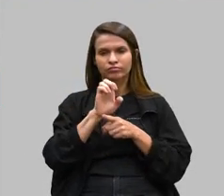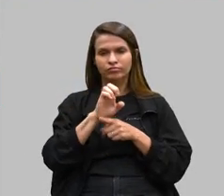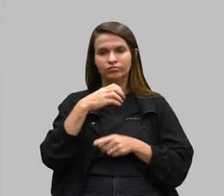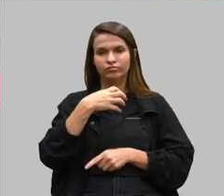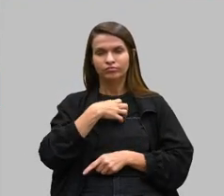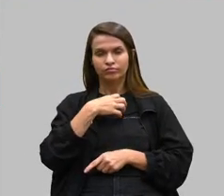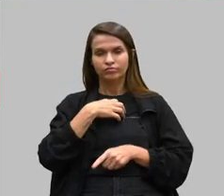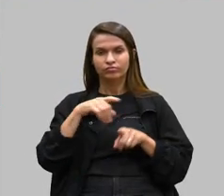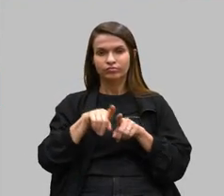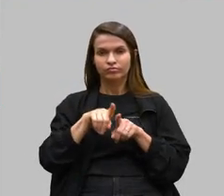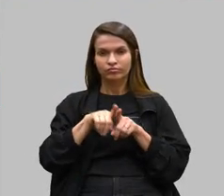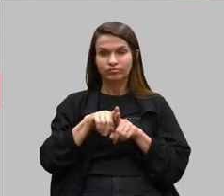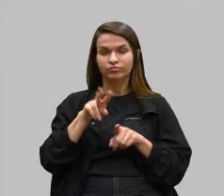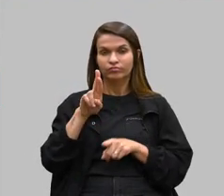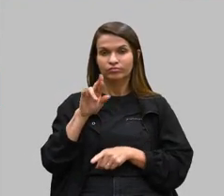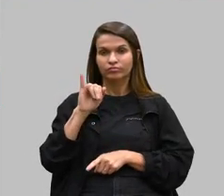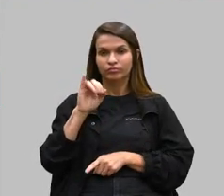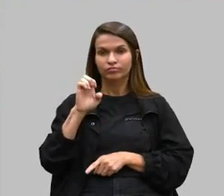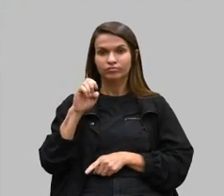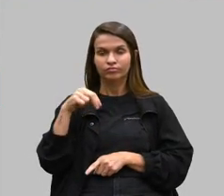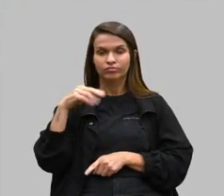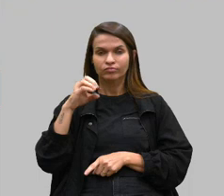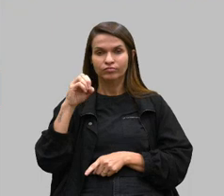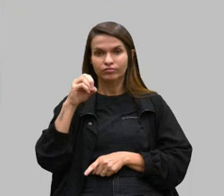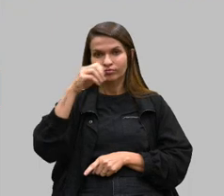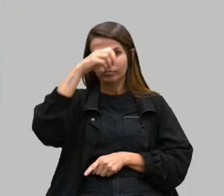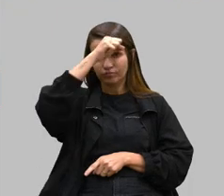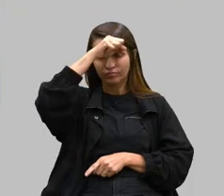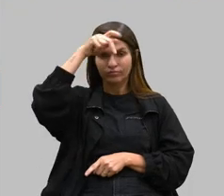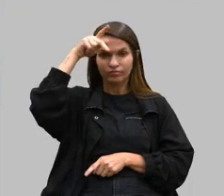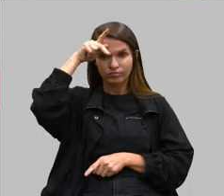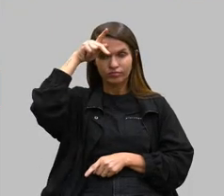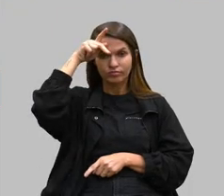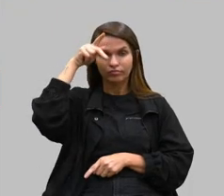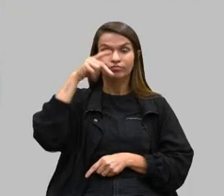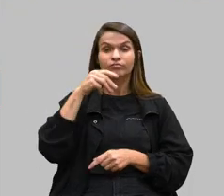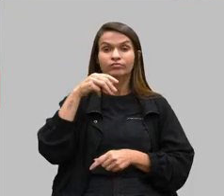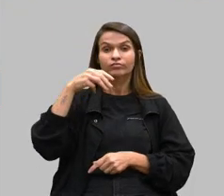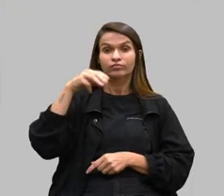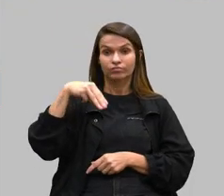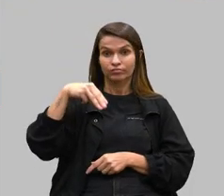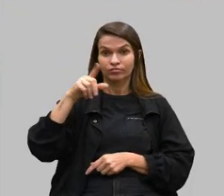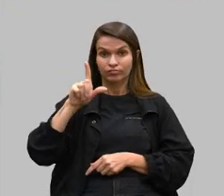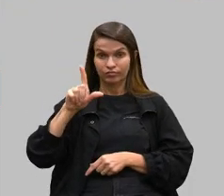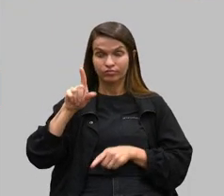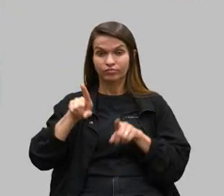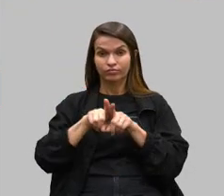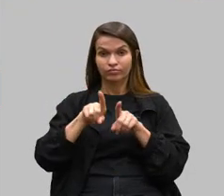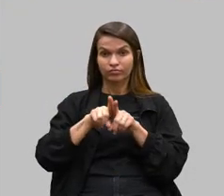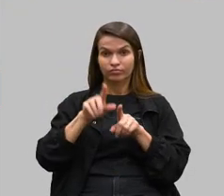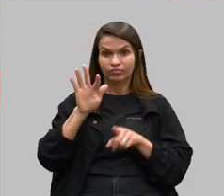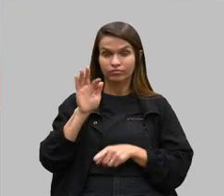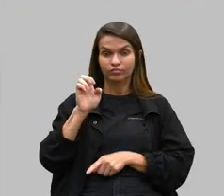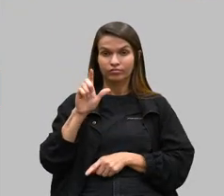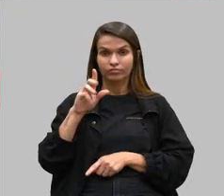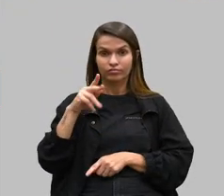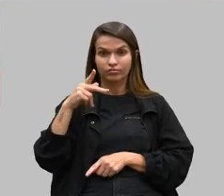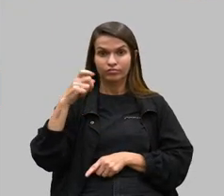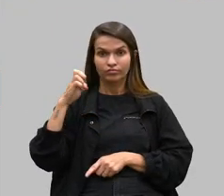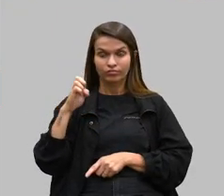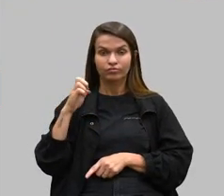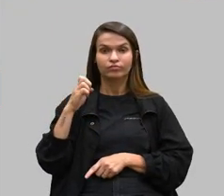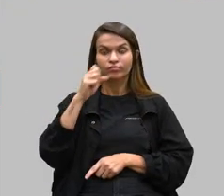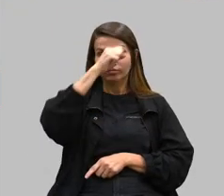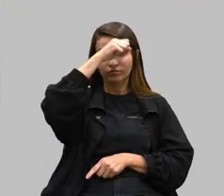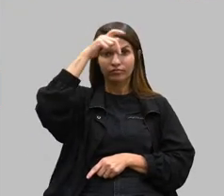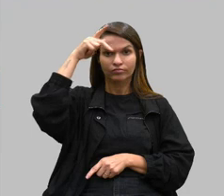Coelho Dr renilton prefeito da Prefeitura Municipal de Mateus Leme Felipe Gonçalves Santos prefeito